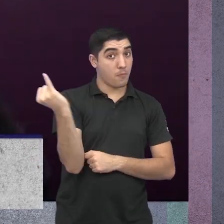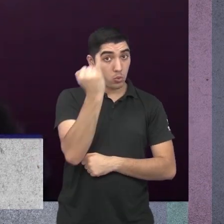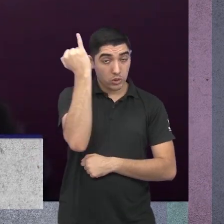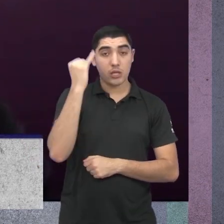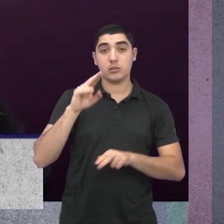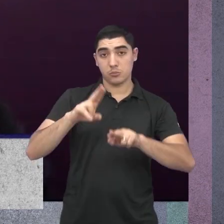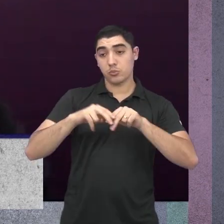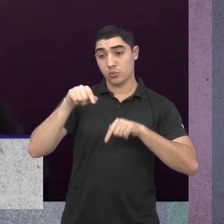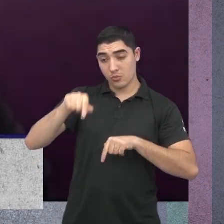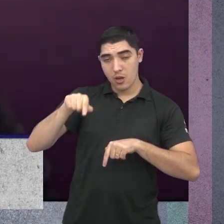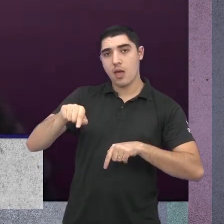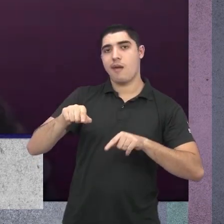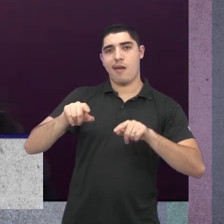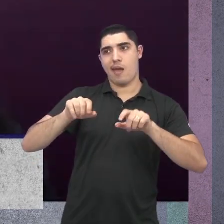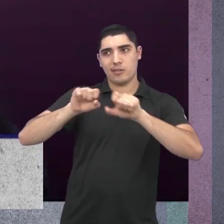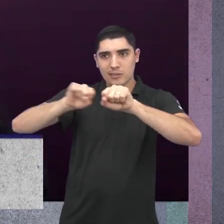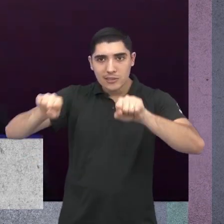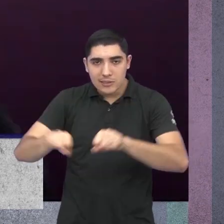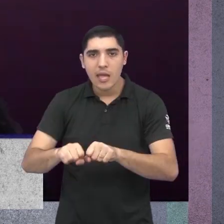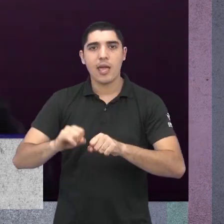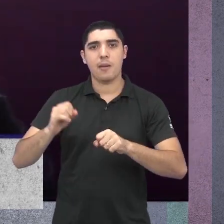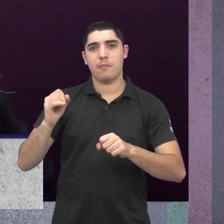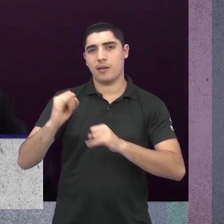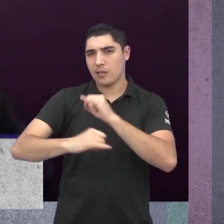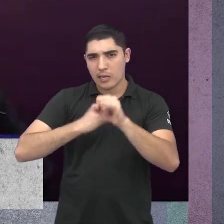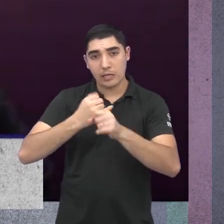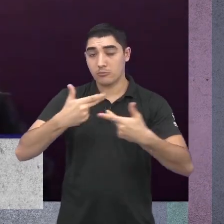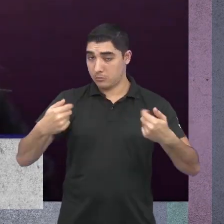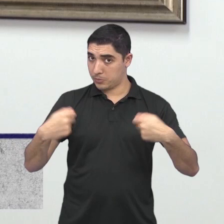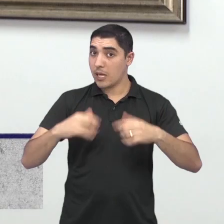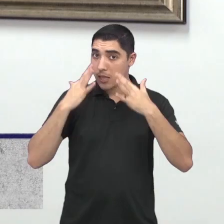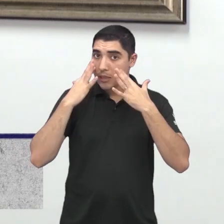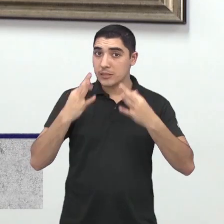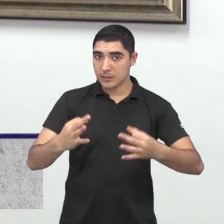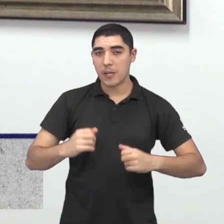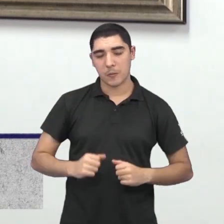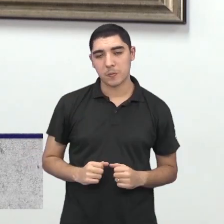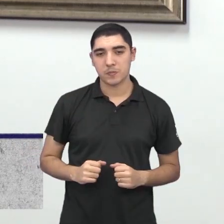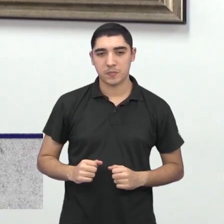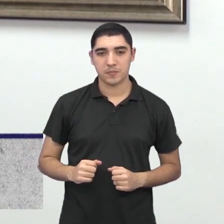cresce as plataformas. Fique atento, se atualize.